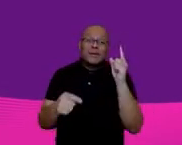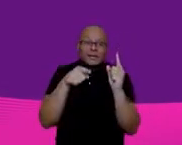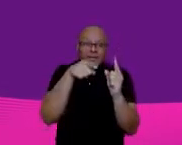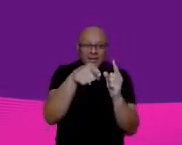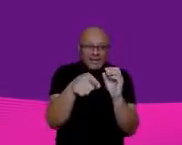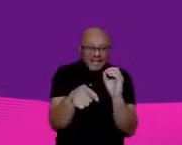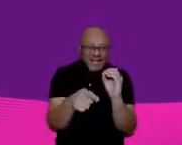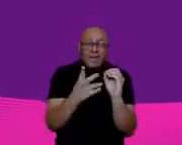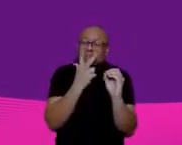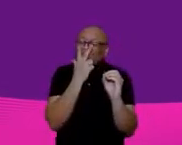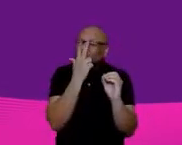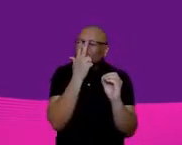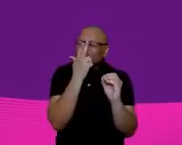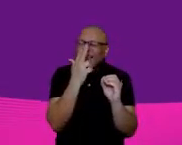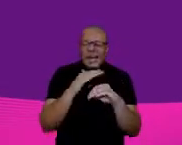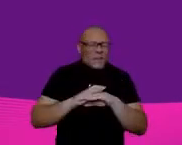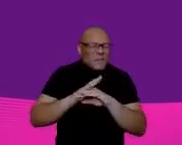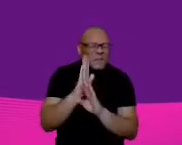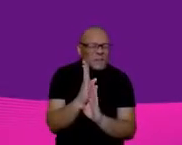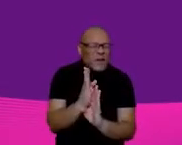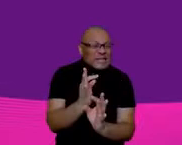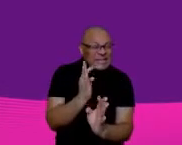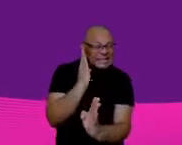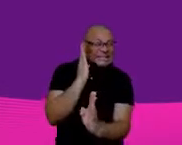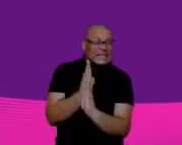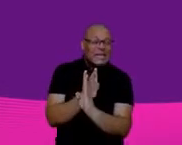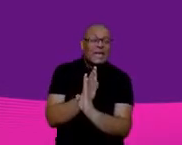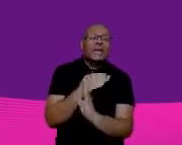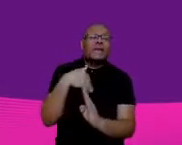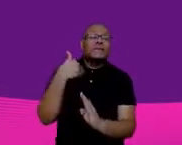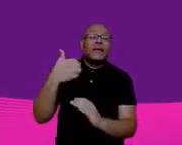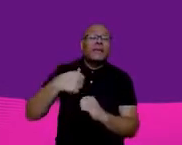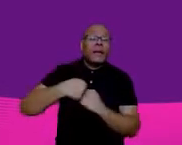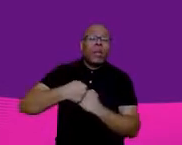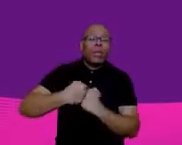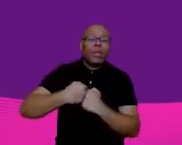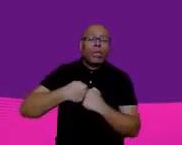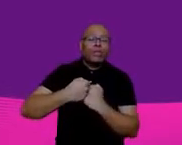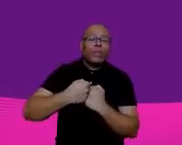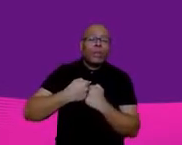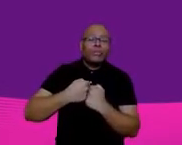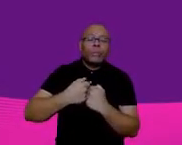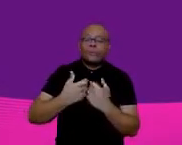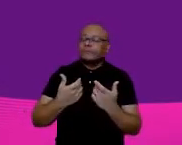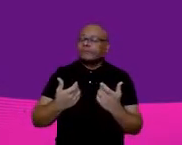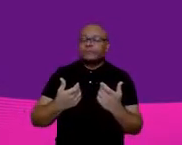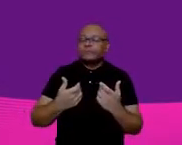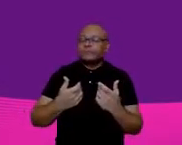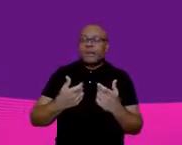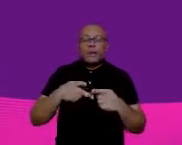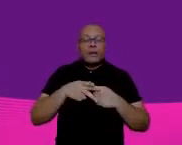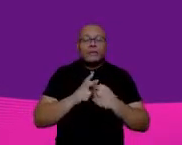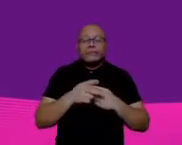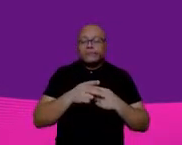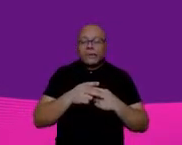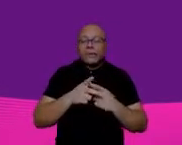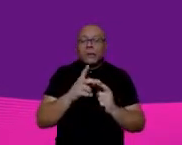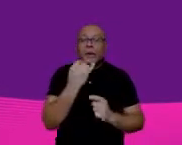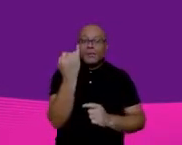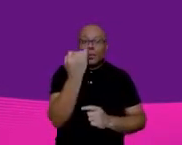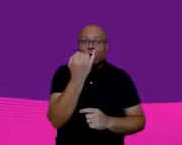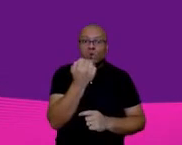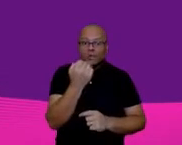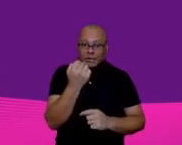excessivamente e tem muita frouxidão lateral quando corrigimos excessivamente. Então, essa esta é a correção.